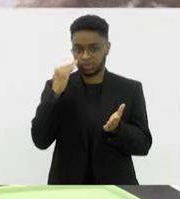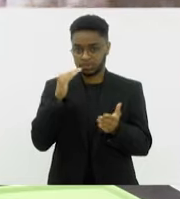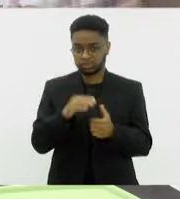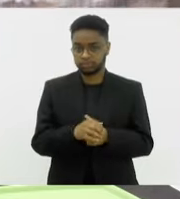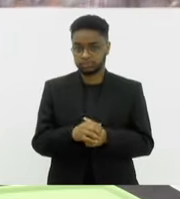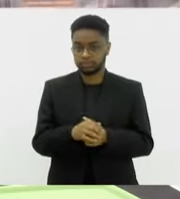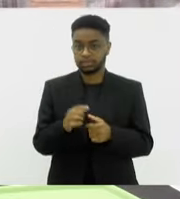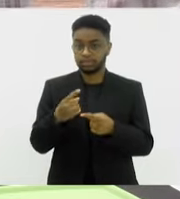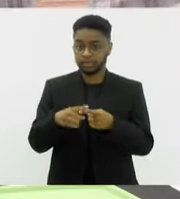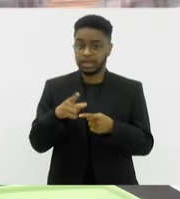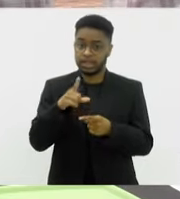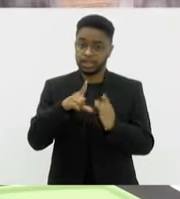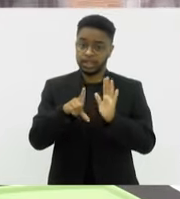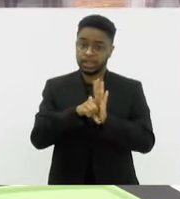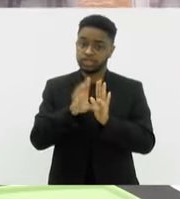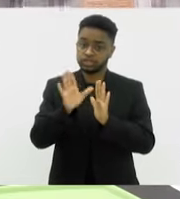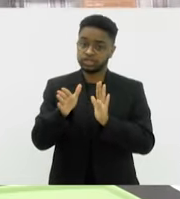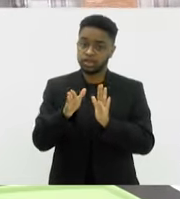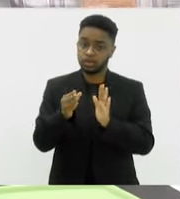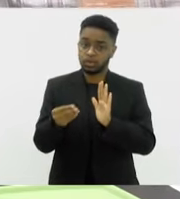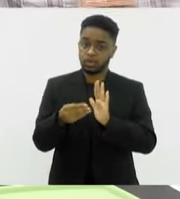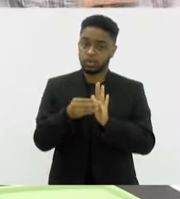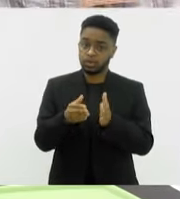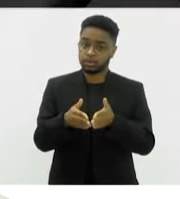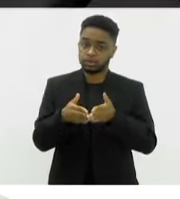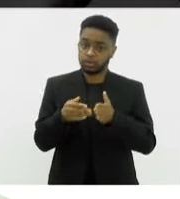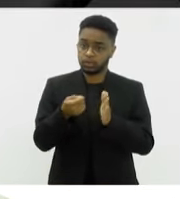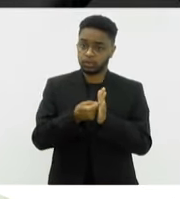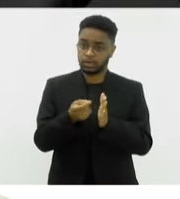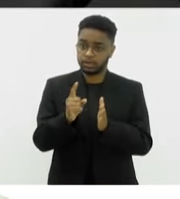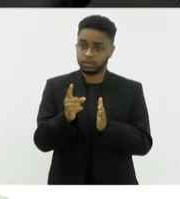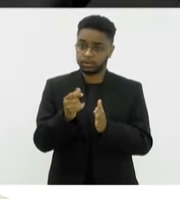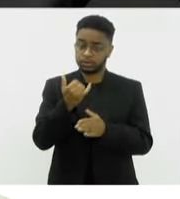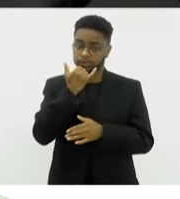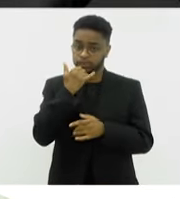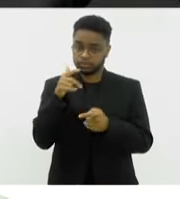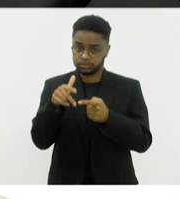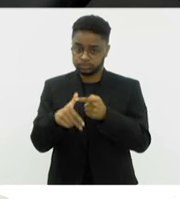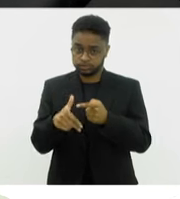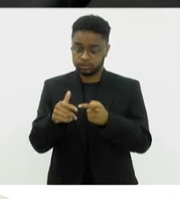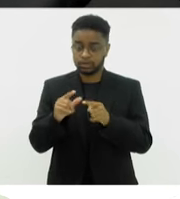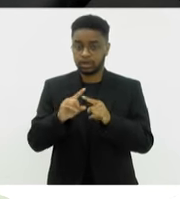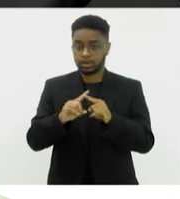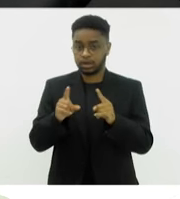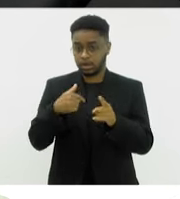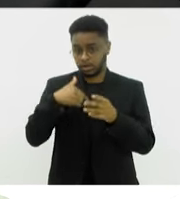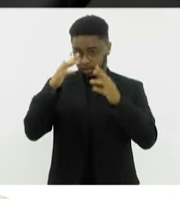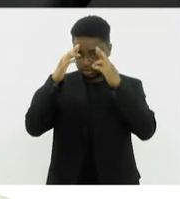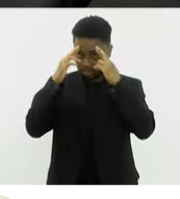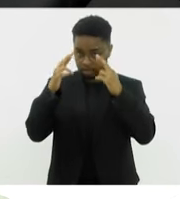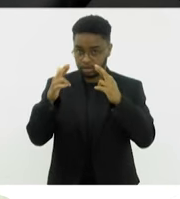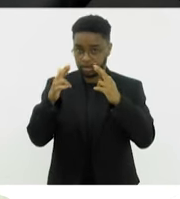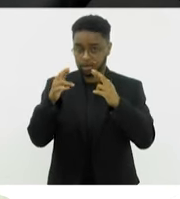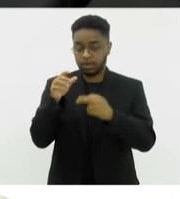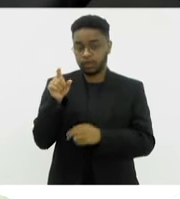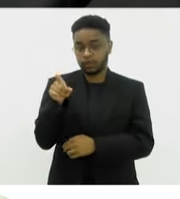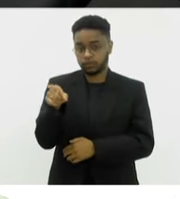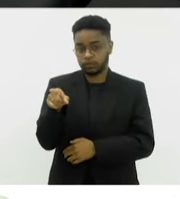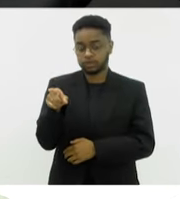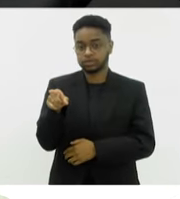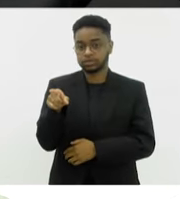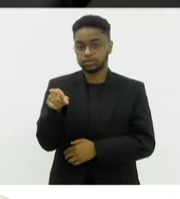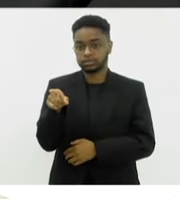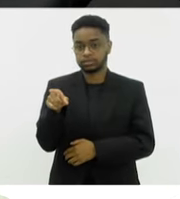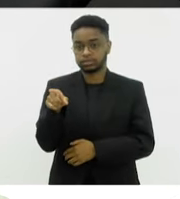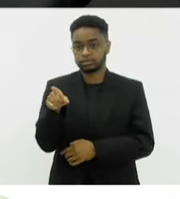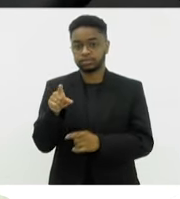a lei já isenta. Olha, a lei já isenta. Com todo, desculpe, deputado Carmo, todo o respeito à Vossa Excelência